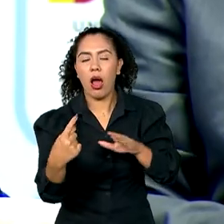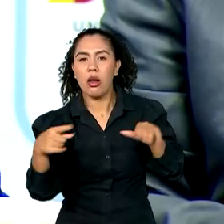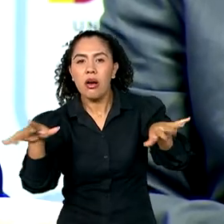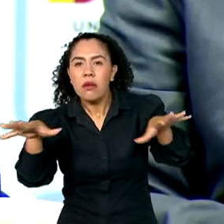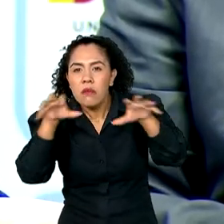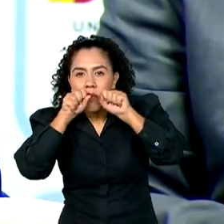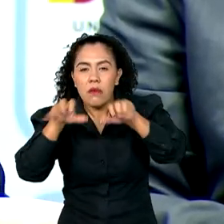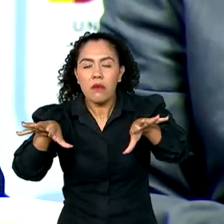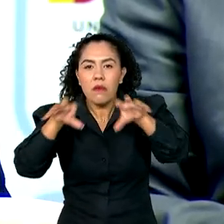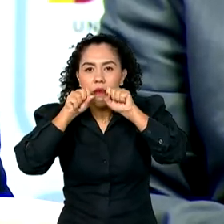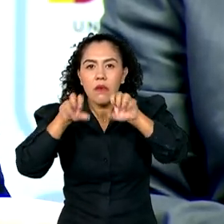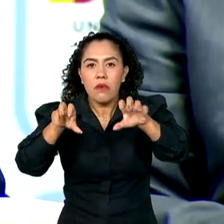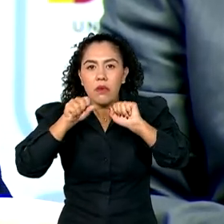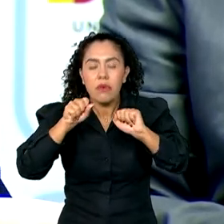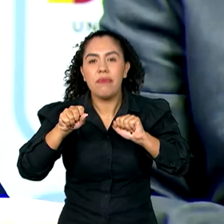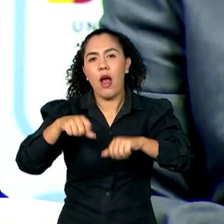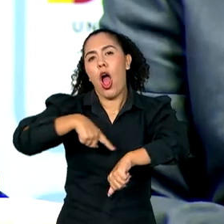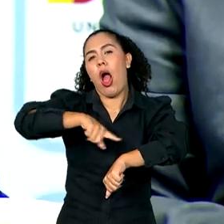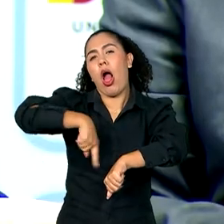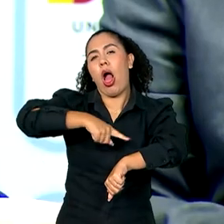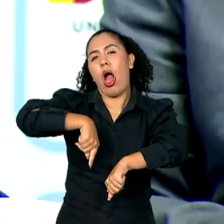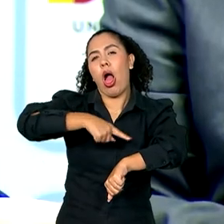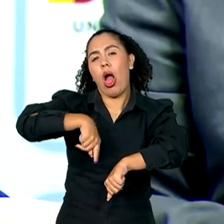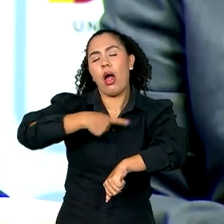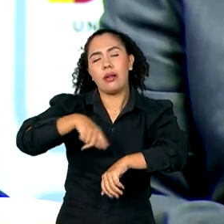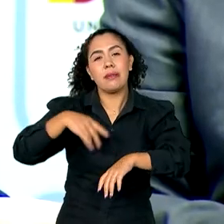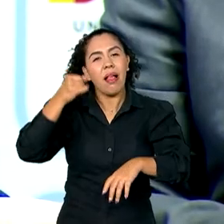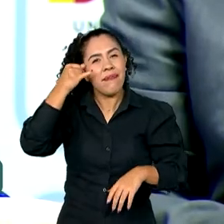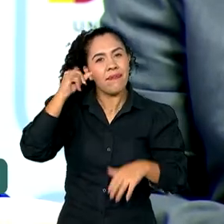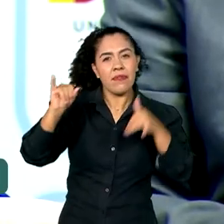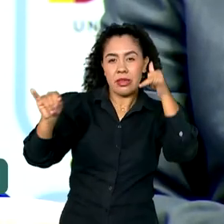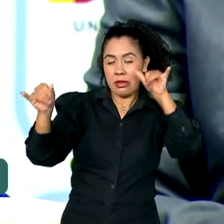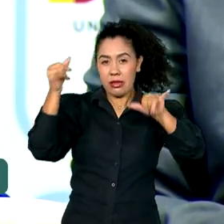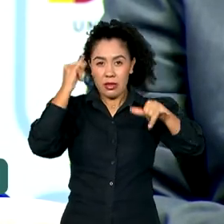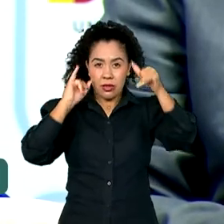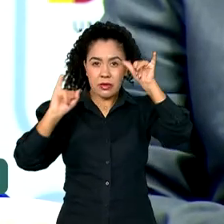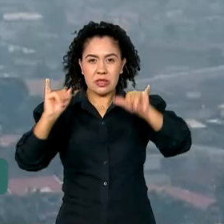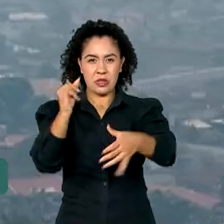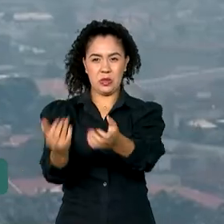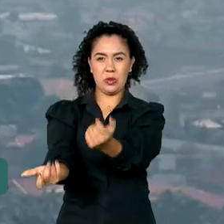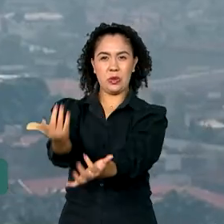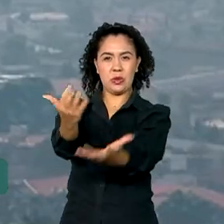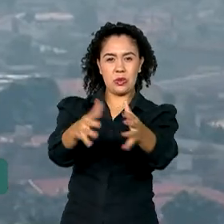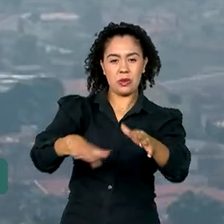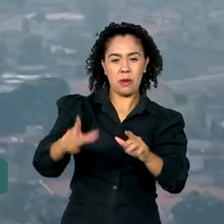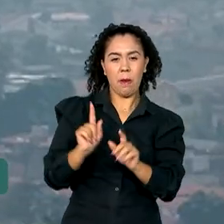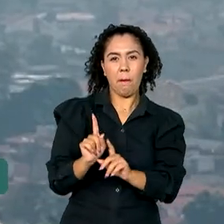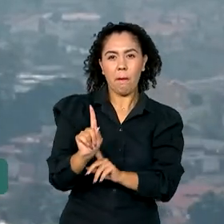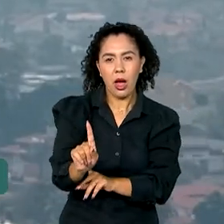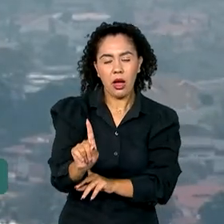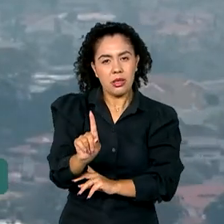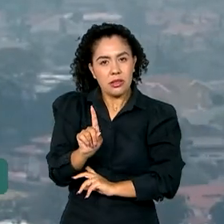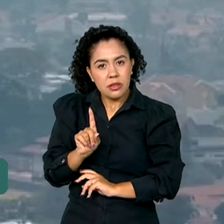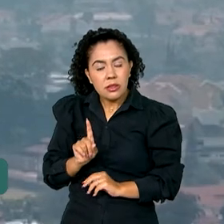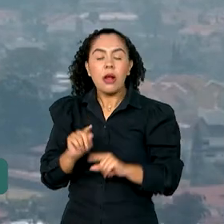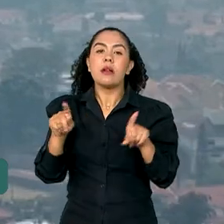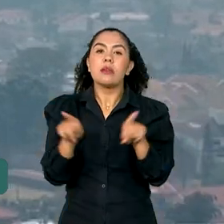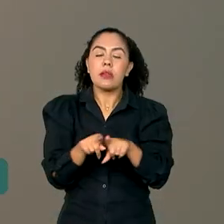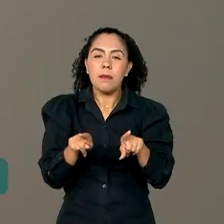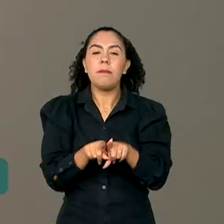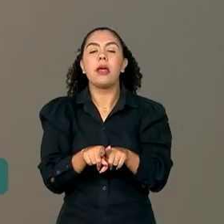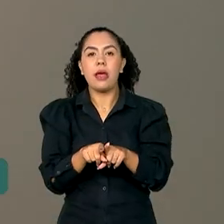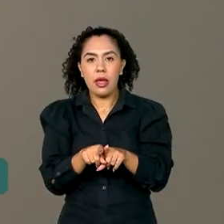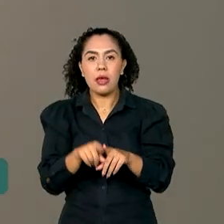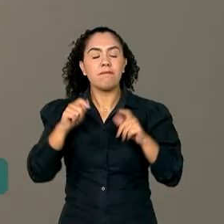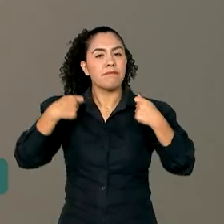prolongado nessas áreas, ficar o mais distante possível do foco das queimadas, mas além disso, né, nós estamos colocando